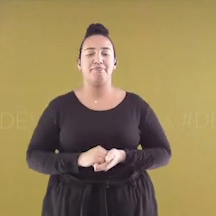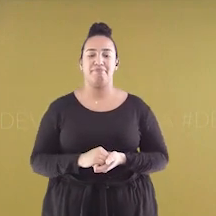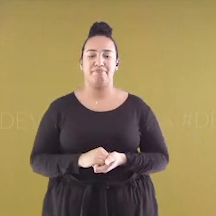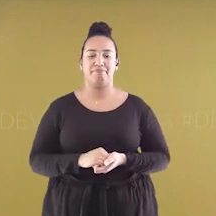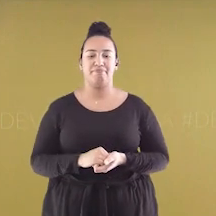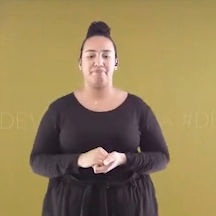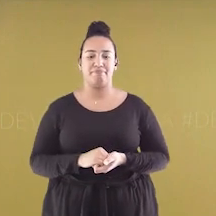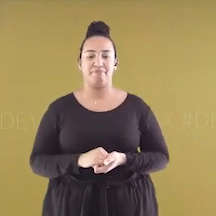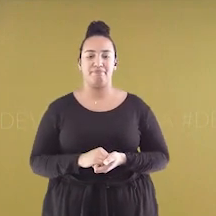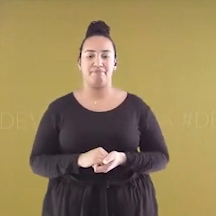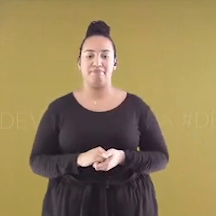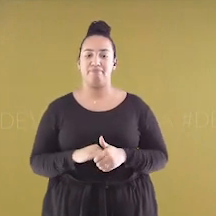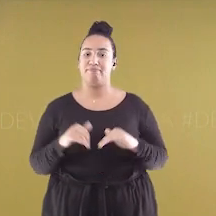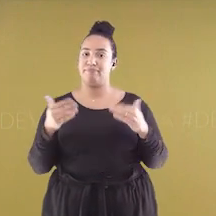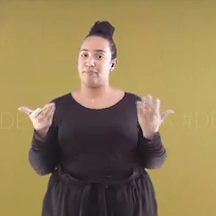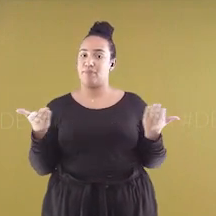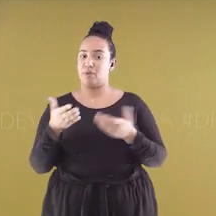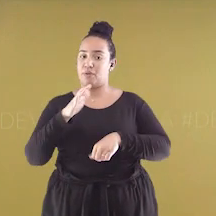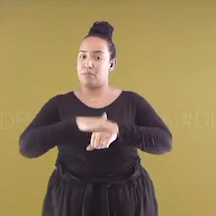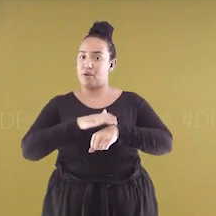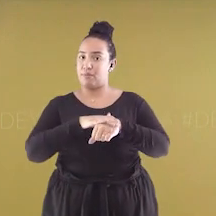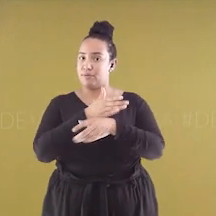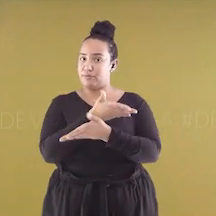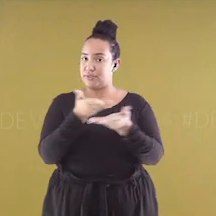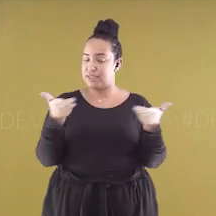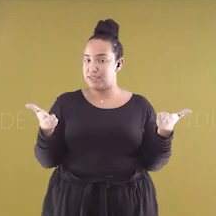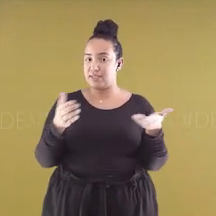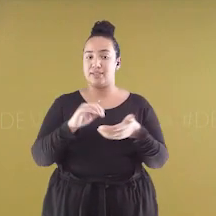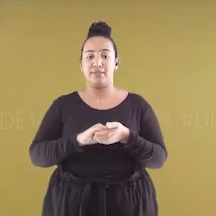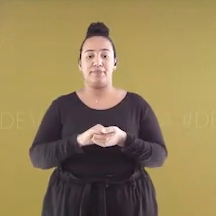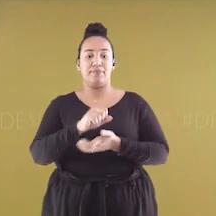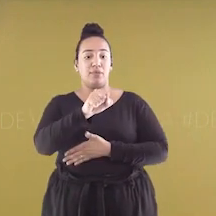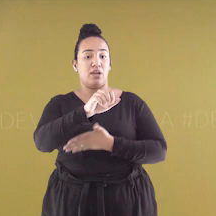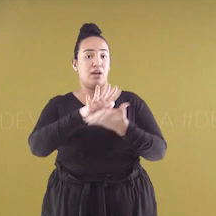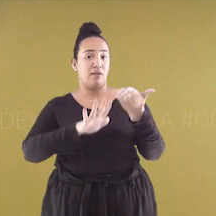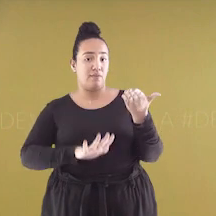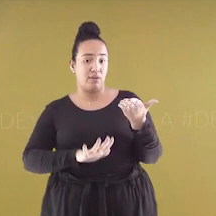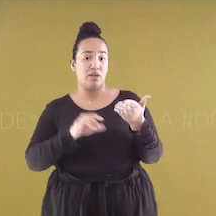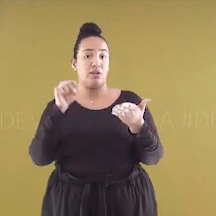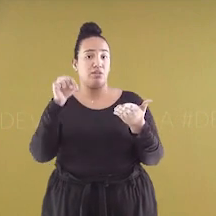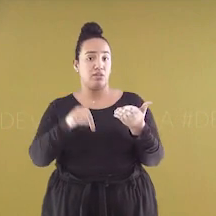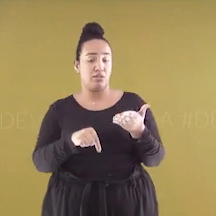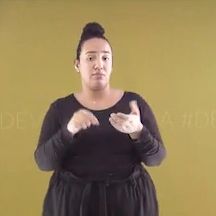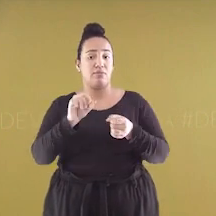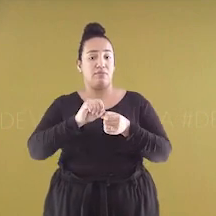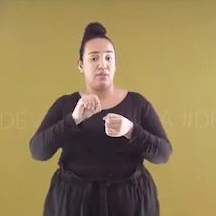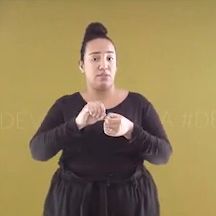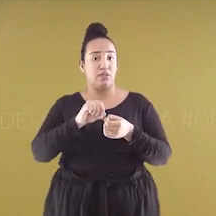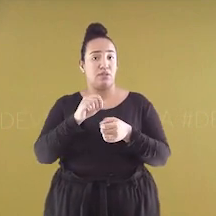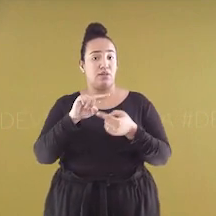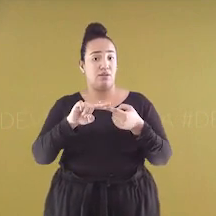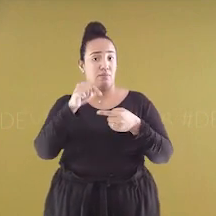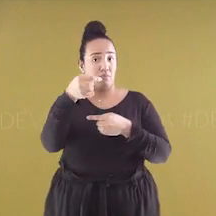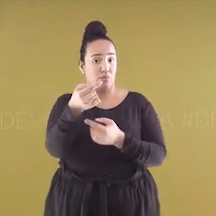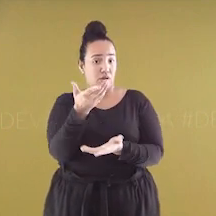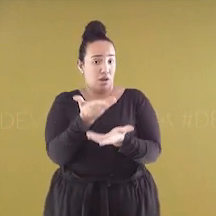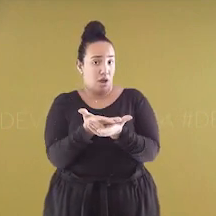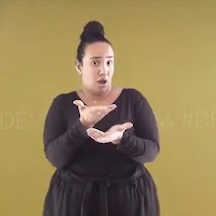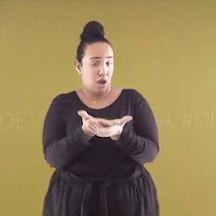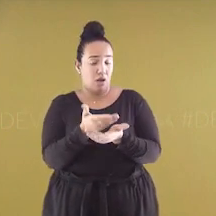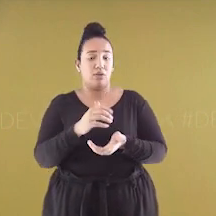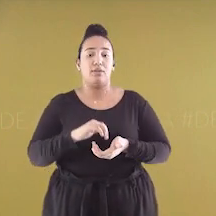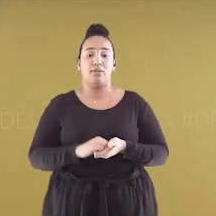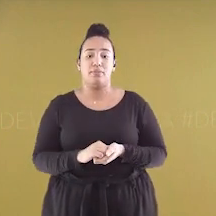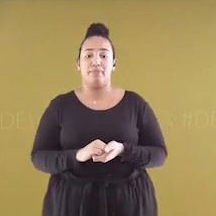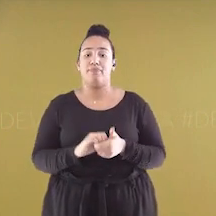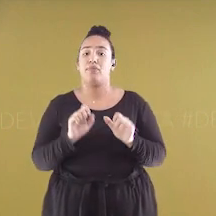hoje. E agora é com você. A atividade sugerida para você fazer após a aula